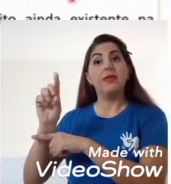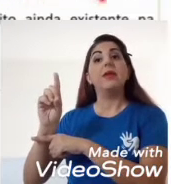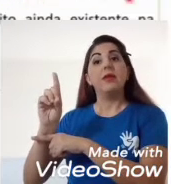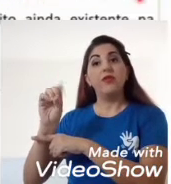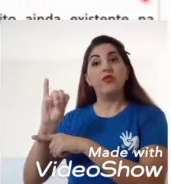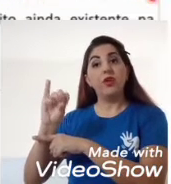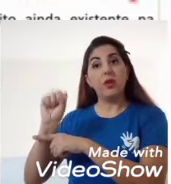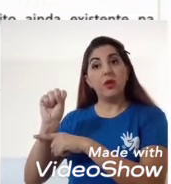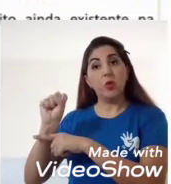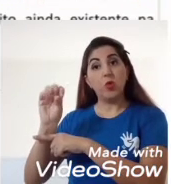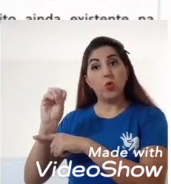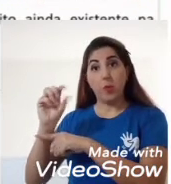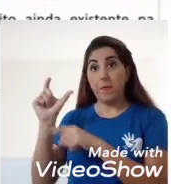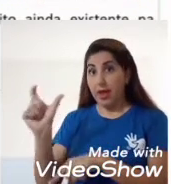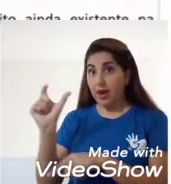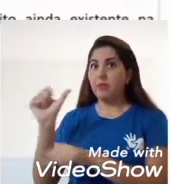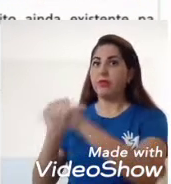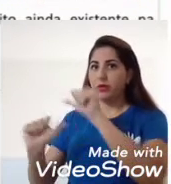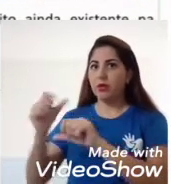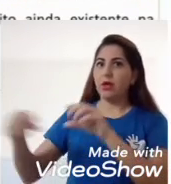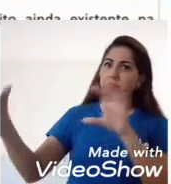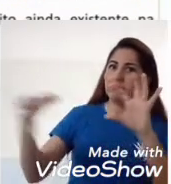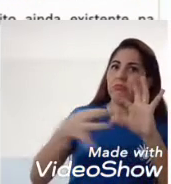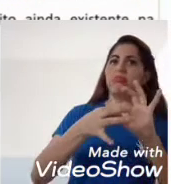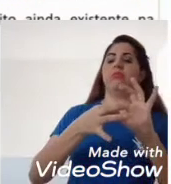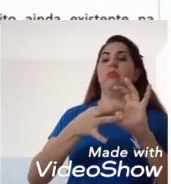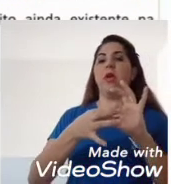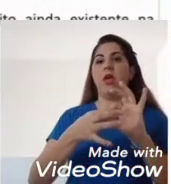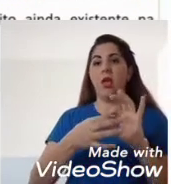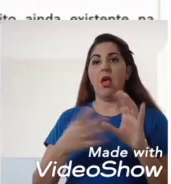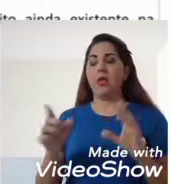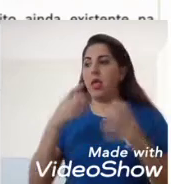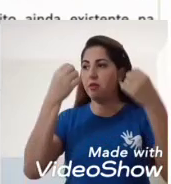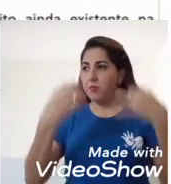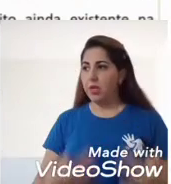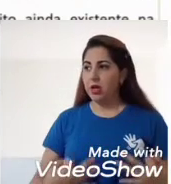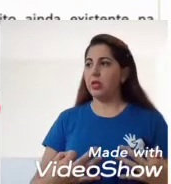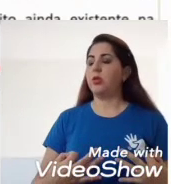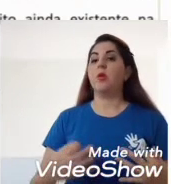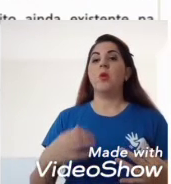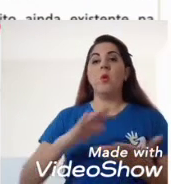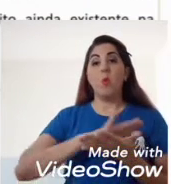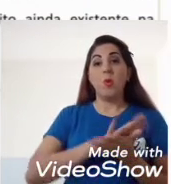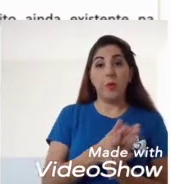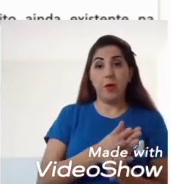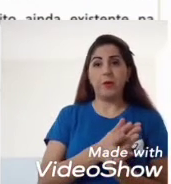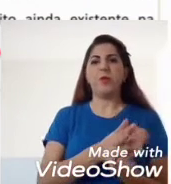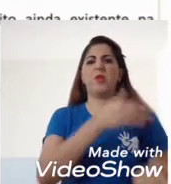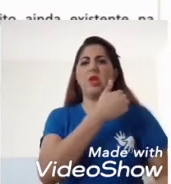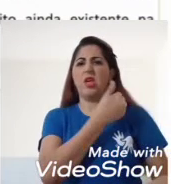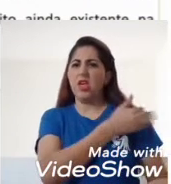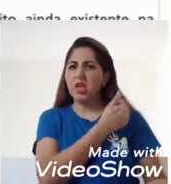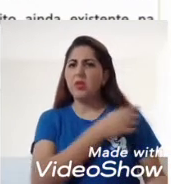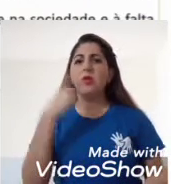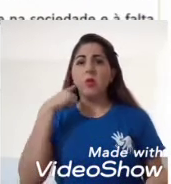aos deficientes, em especial os surdos, o acesso à educação. Tá, gente? Agora, ela vai explicar por que isso acontece.